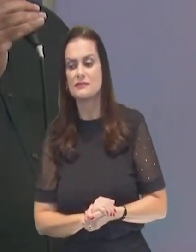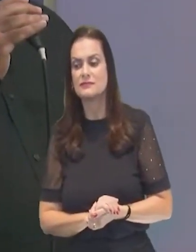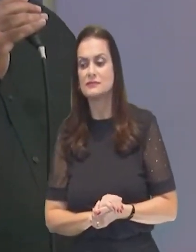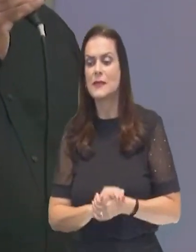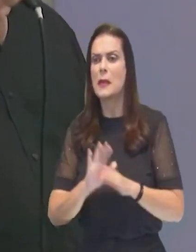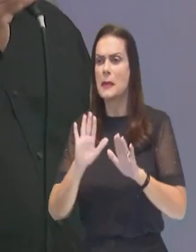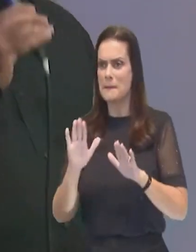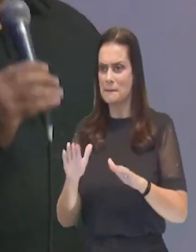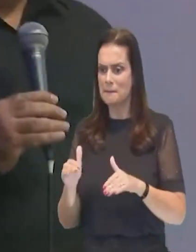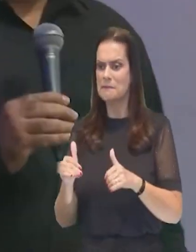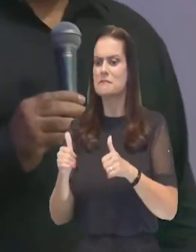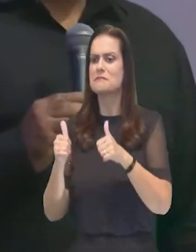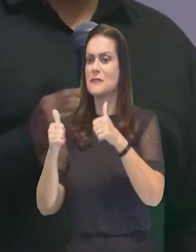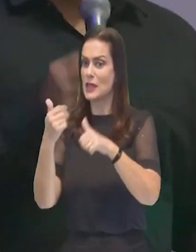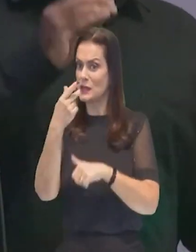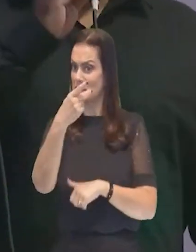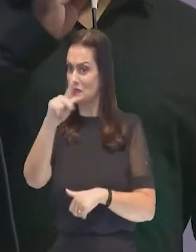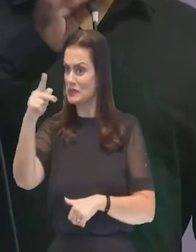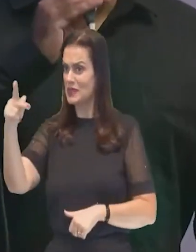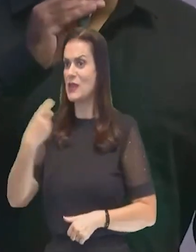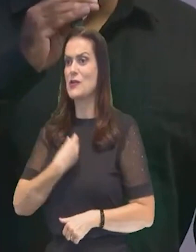Bem está teu